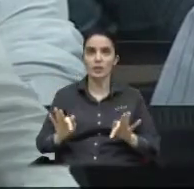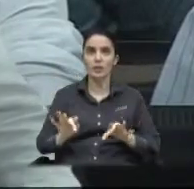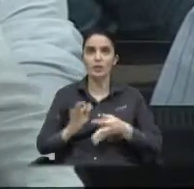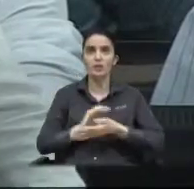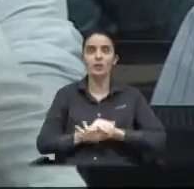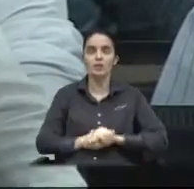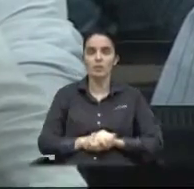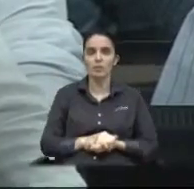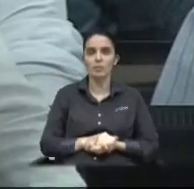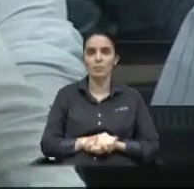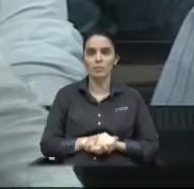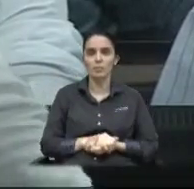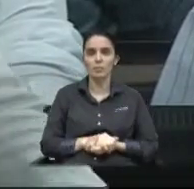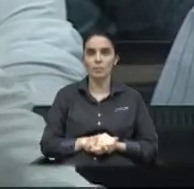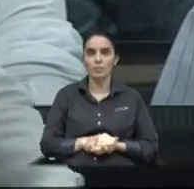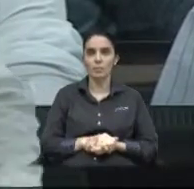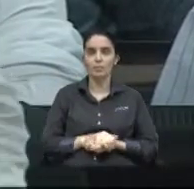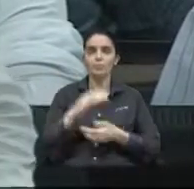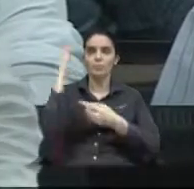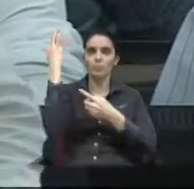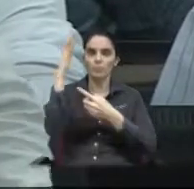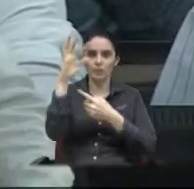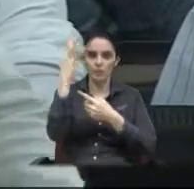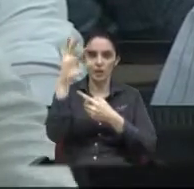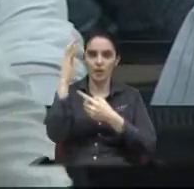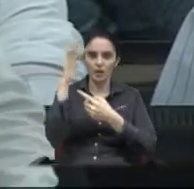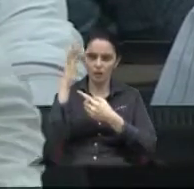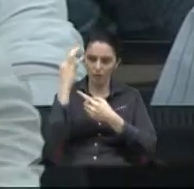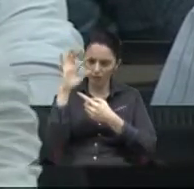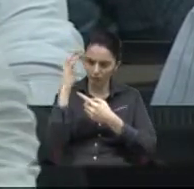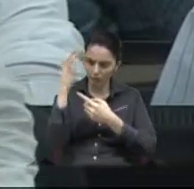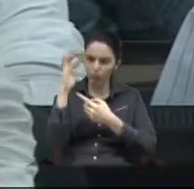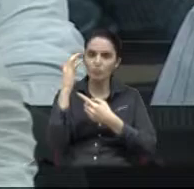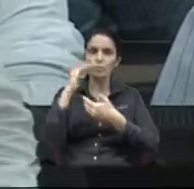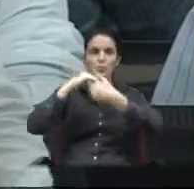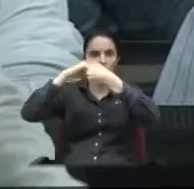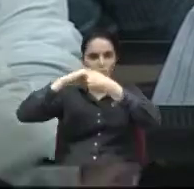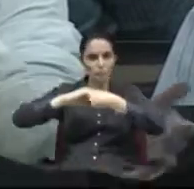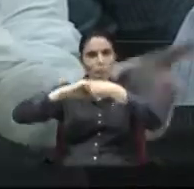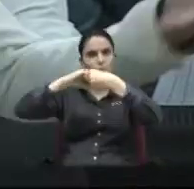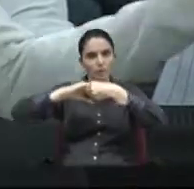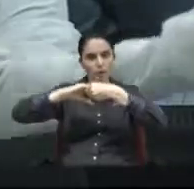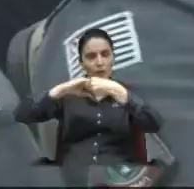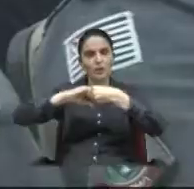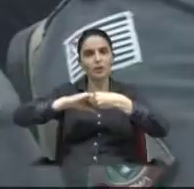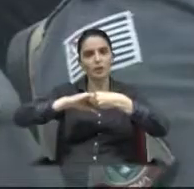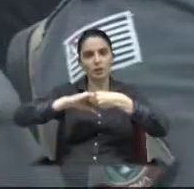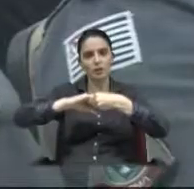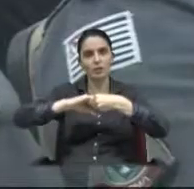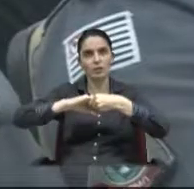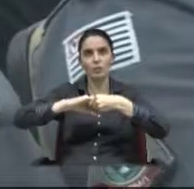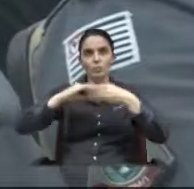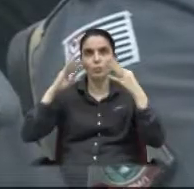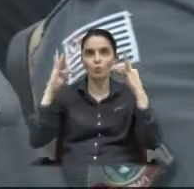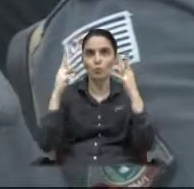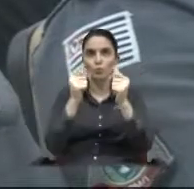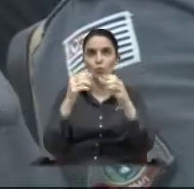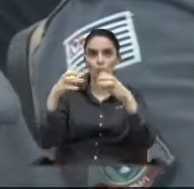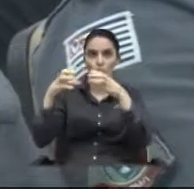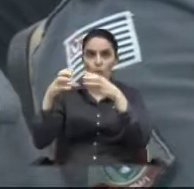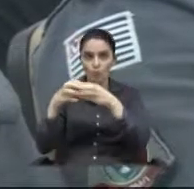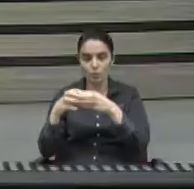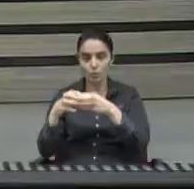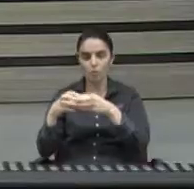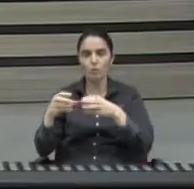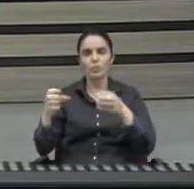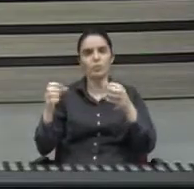palavra então gostaria de parabenizar pelo feito soldado débora por todo o batalhão pelo trabalho conjunto em